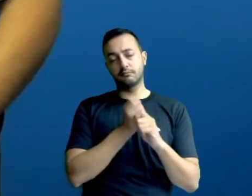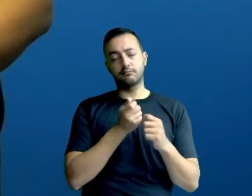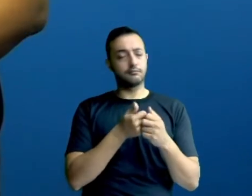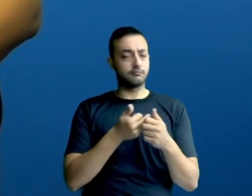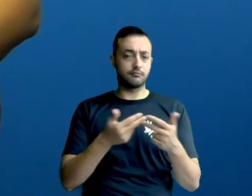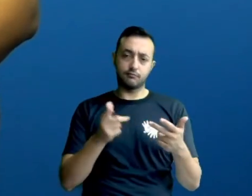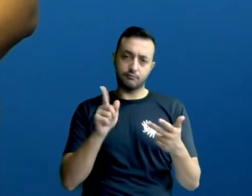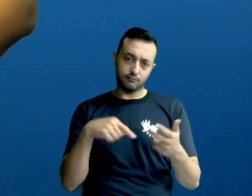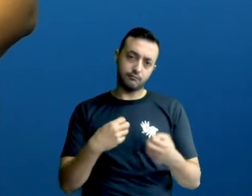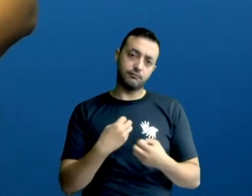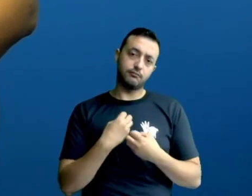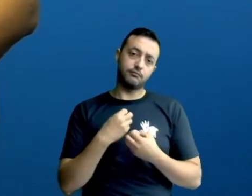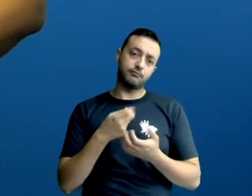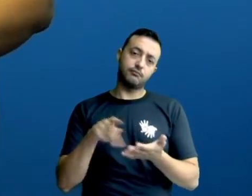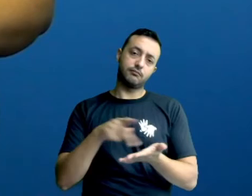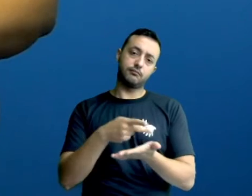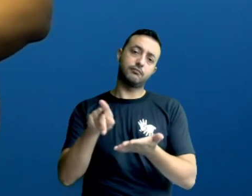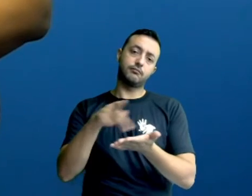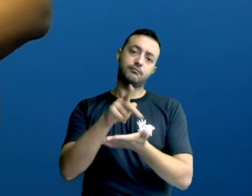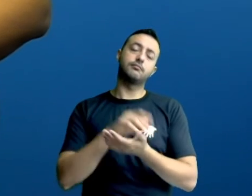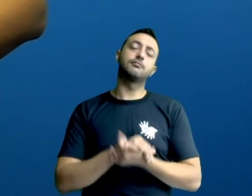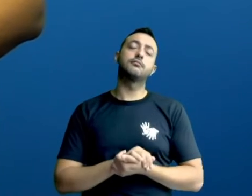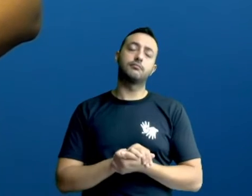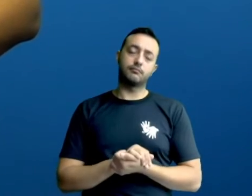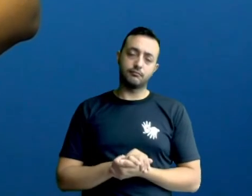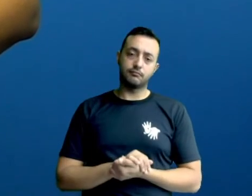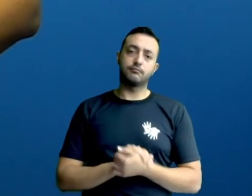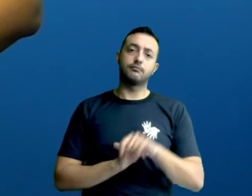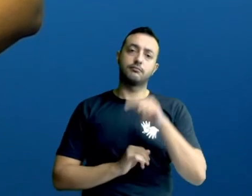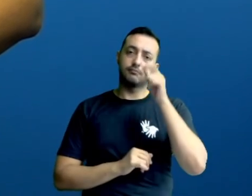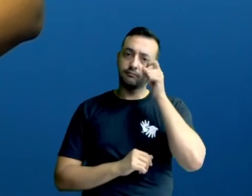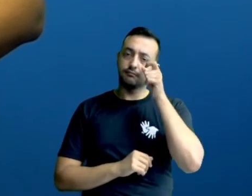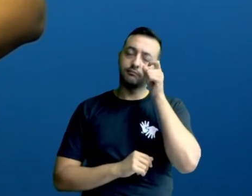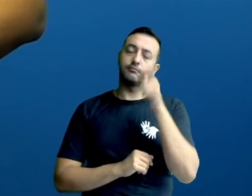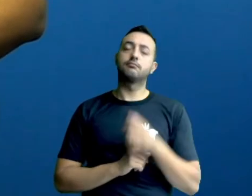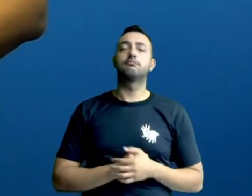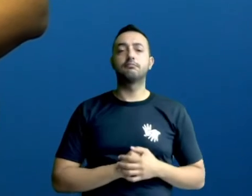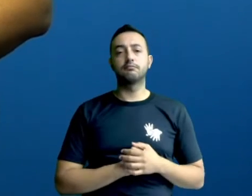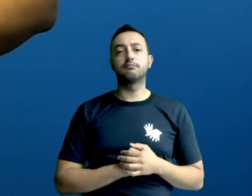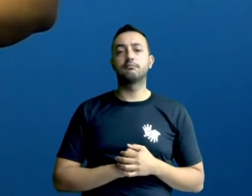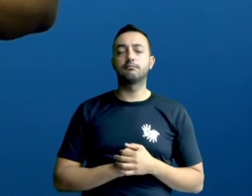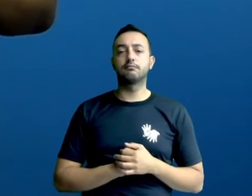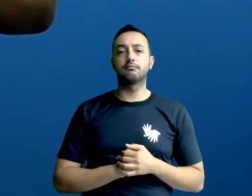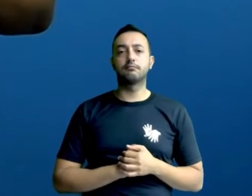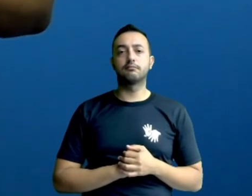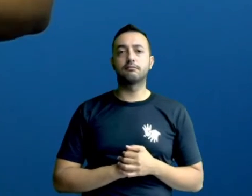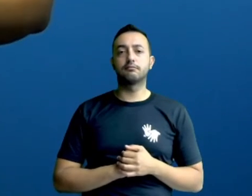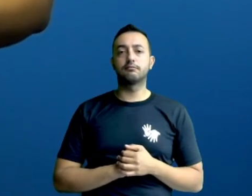que é uma poesia. Muito interessante. Ou seja,